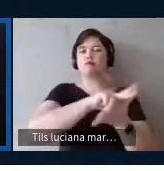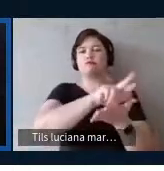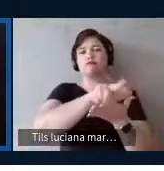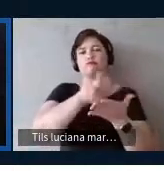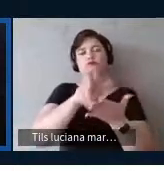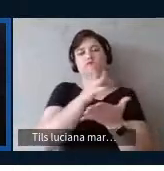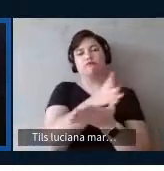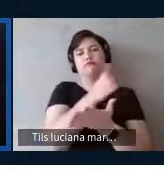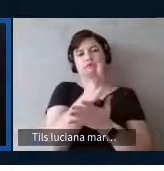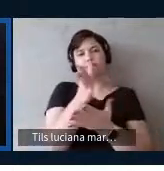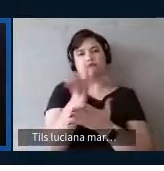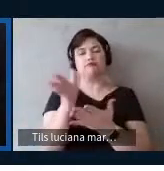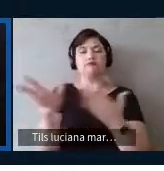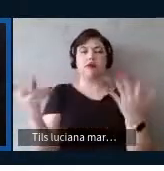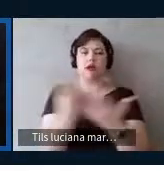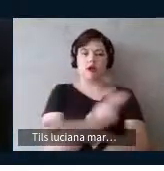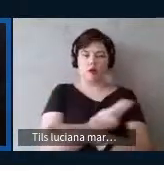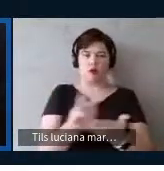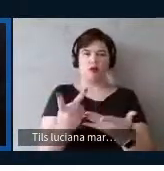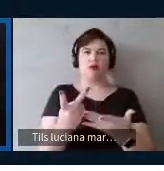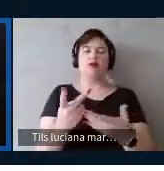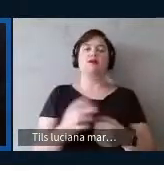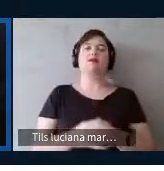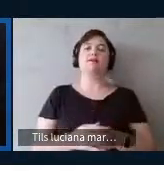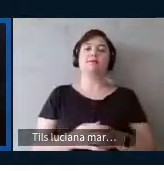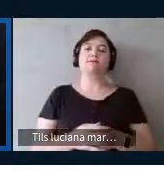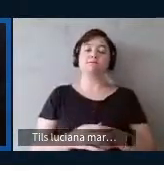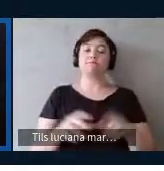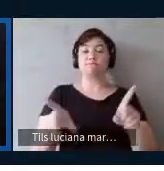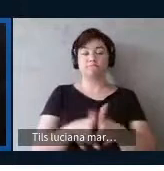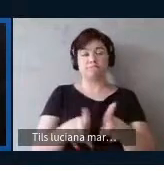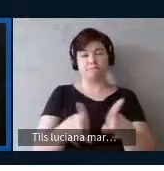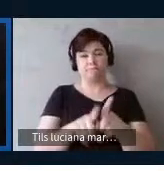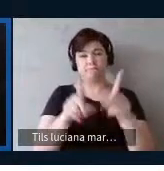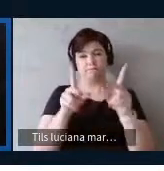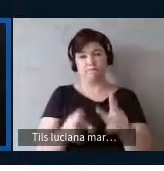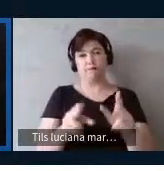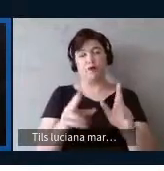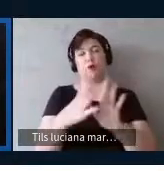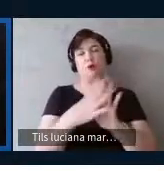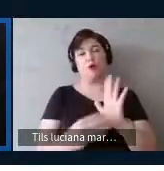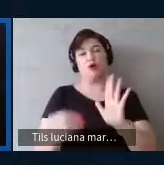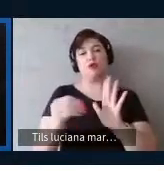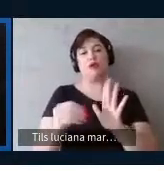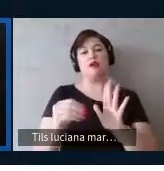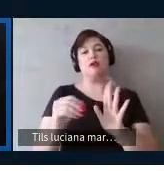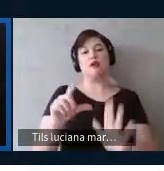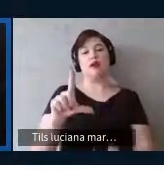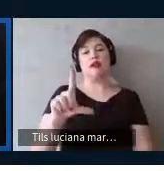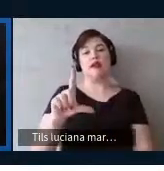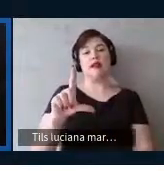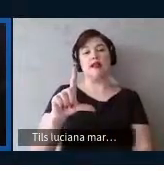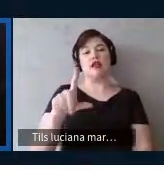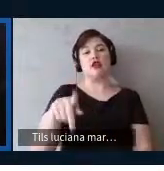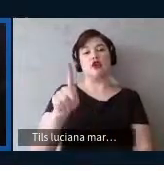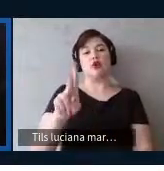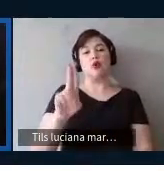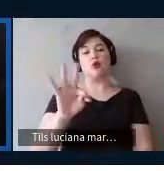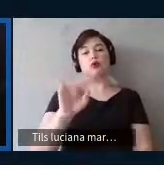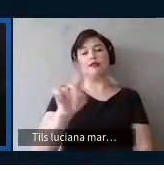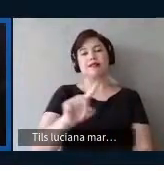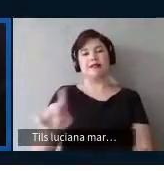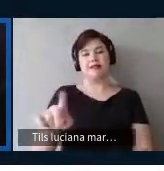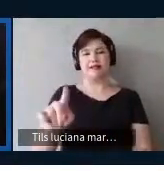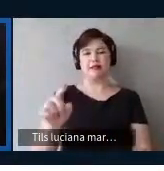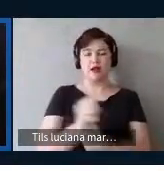em que isso ocorre, e também baseado no modelo de Leipzig, de Kurtz, proposto em